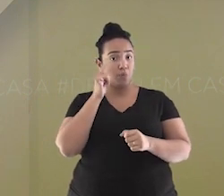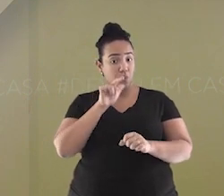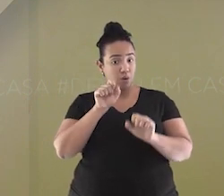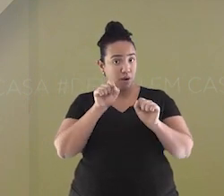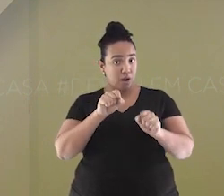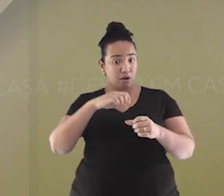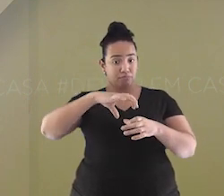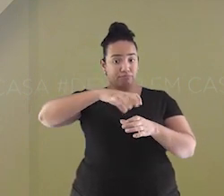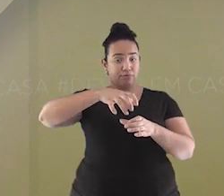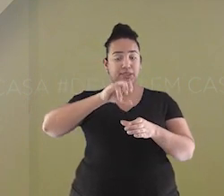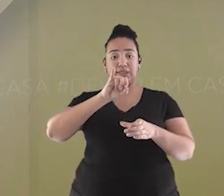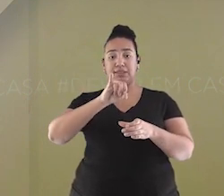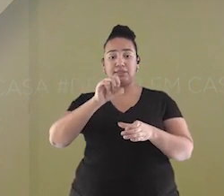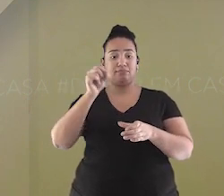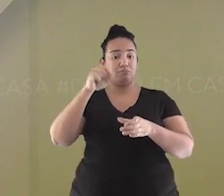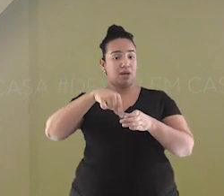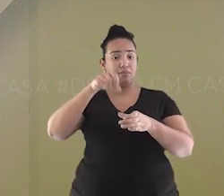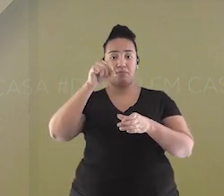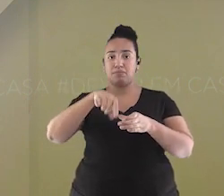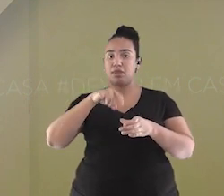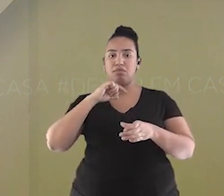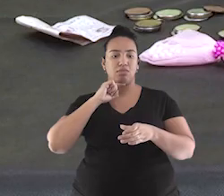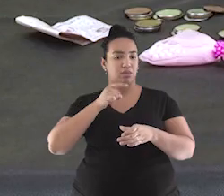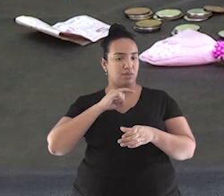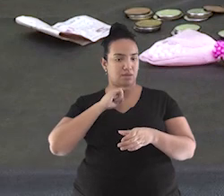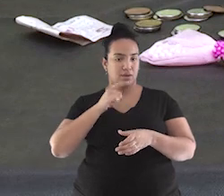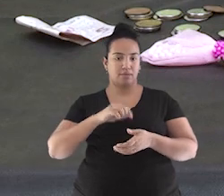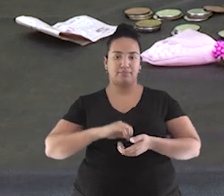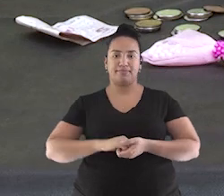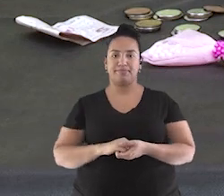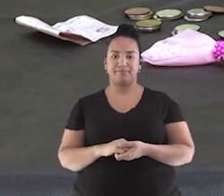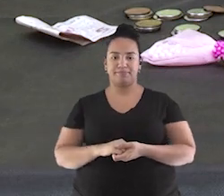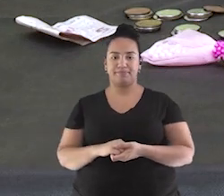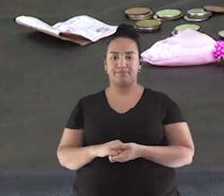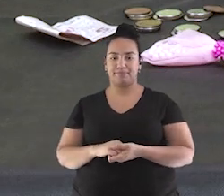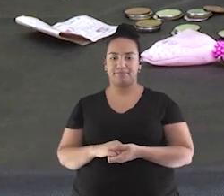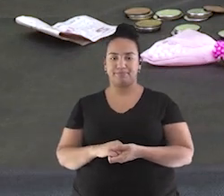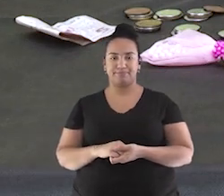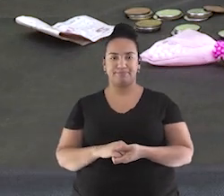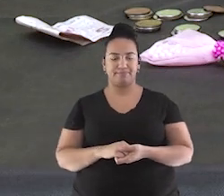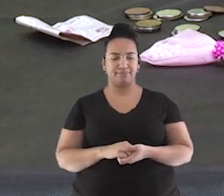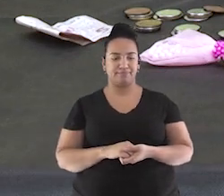abrir quando ele estiver bem cheio, já não cabendo mais moedas.